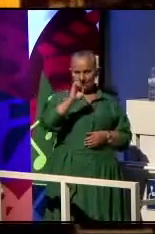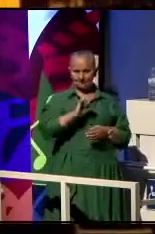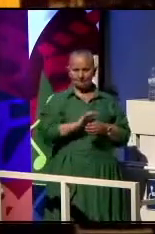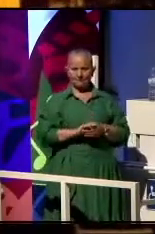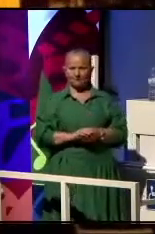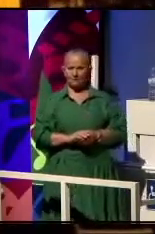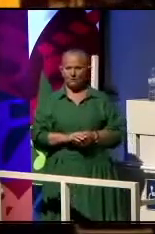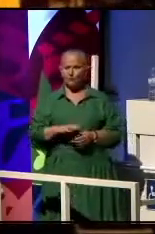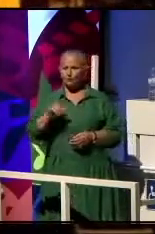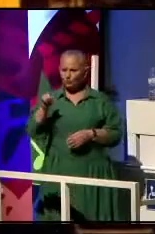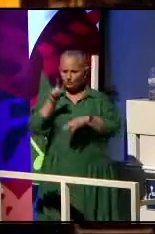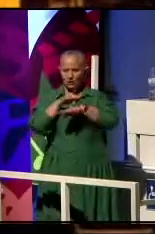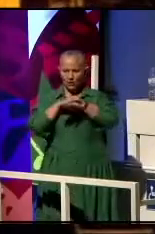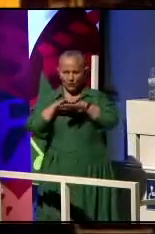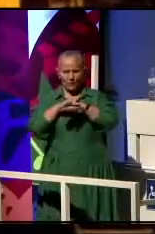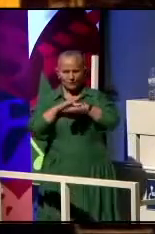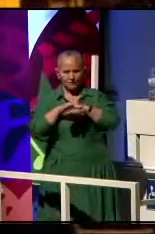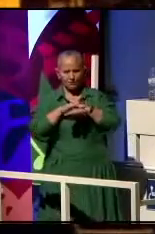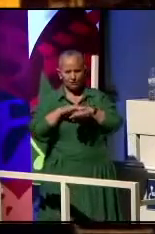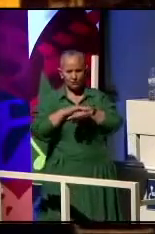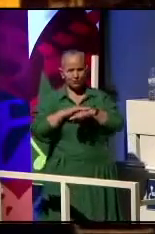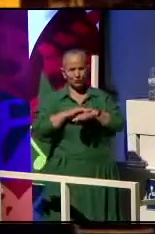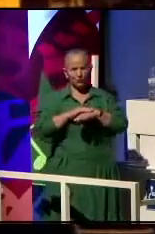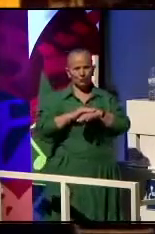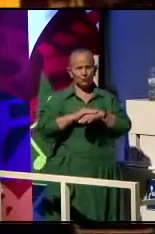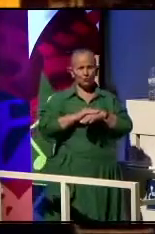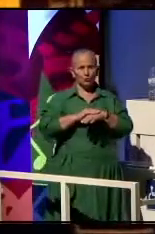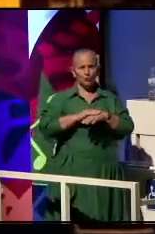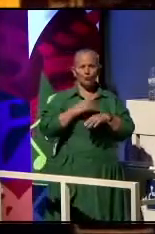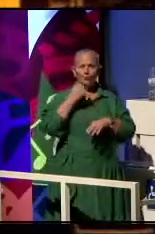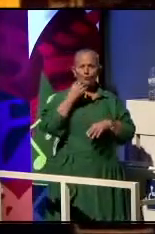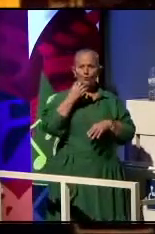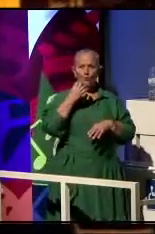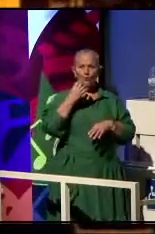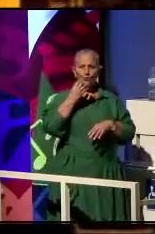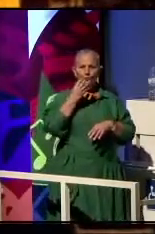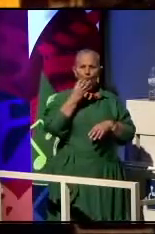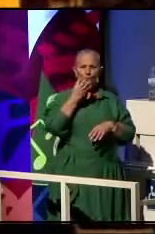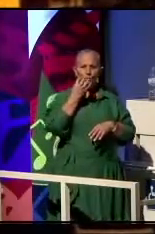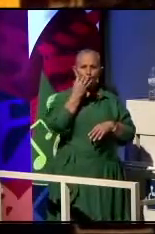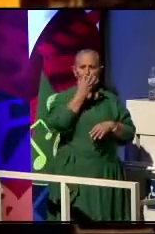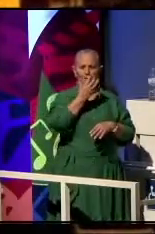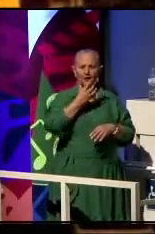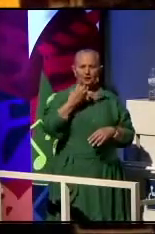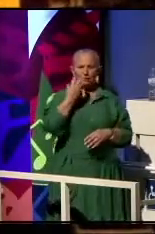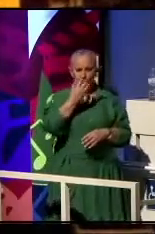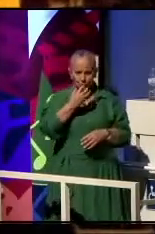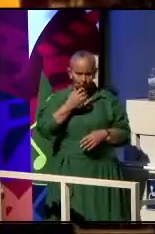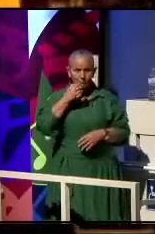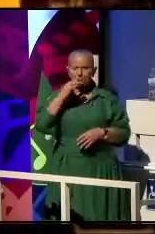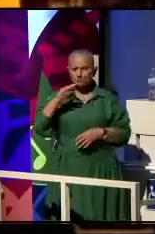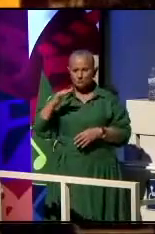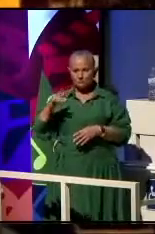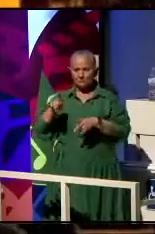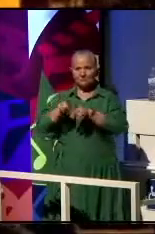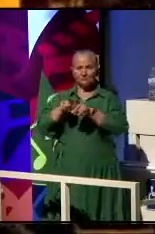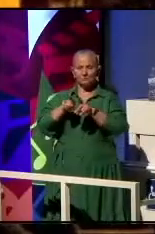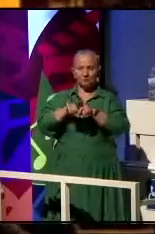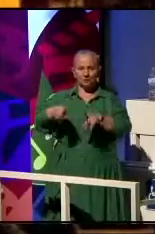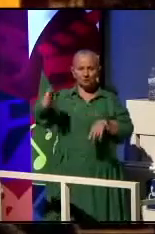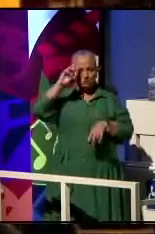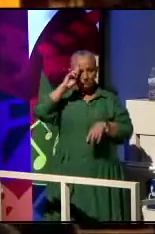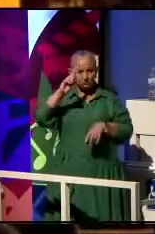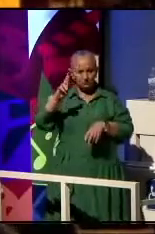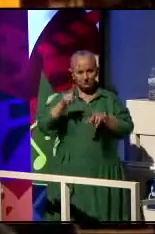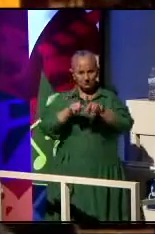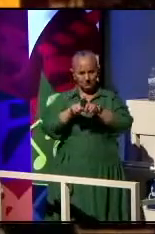Você chegou a conversar também com o Wilson Lopes, que é o diretor musical e que faz uma análise legal do processo criativo dele?